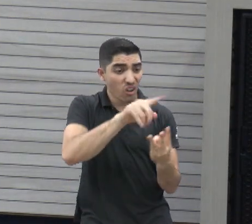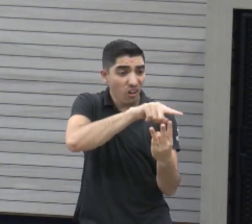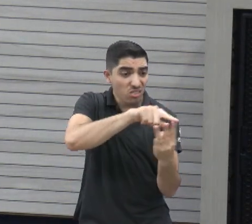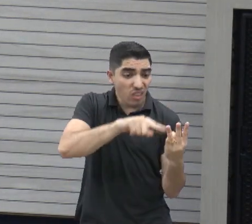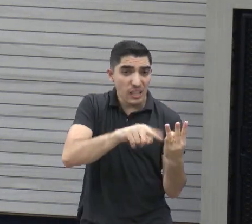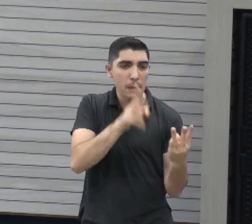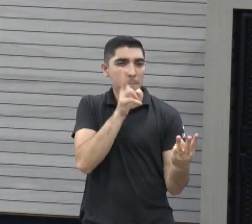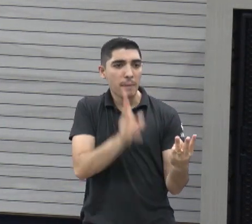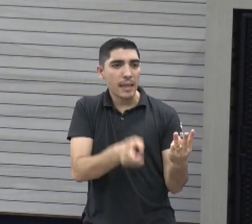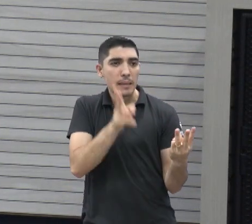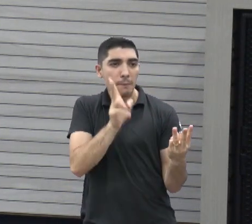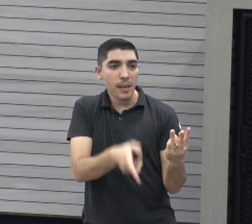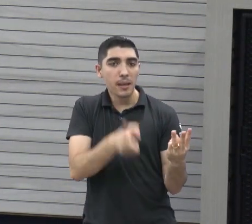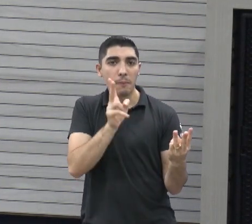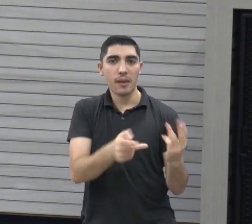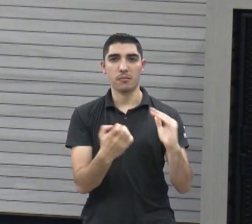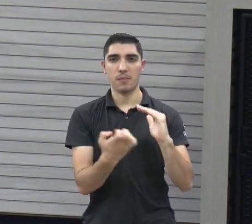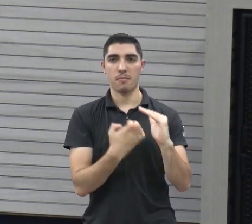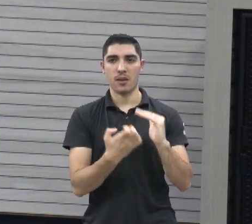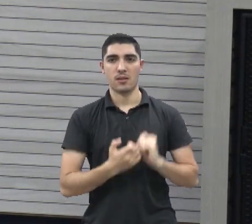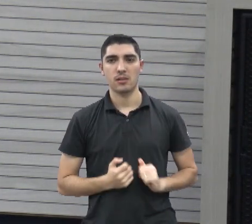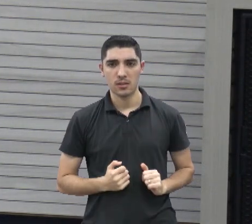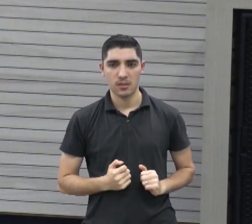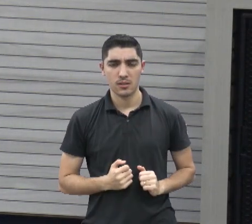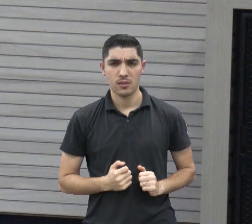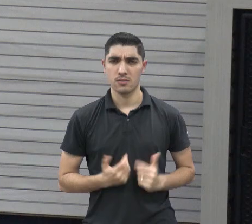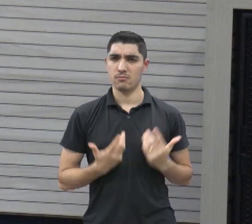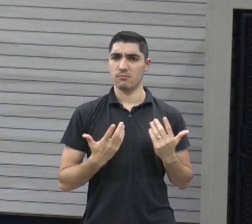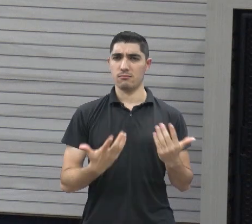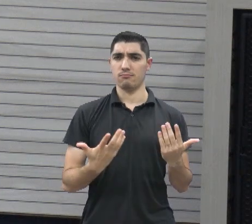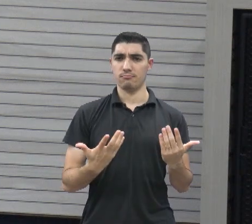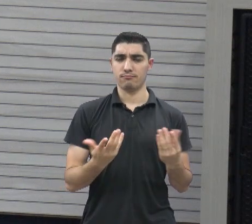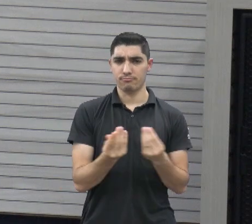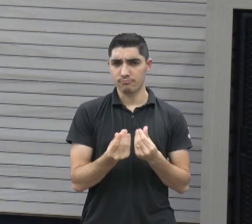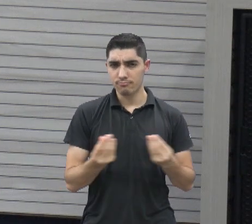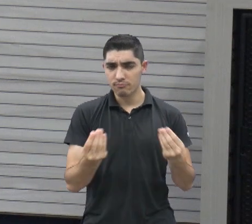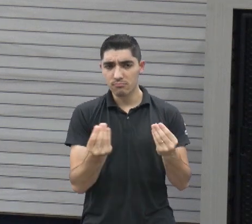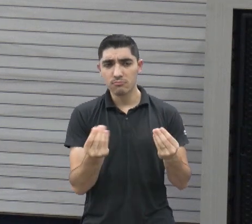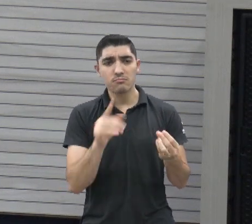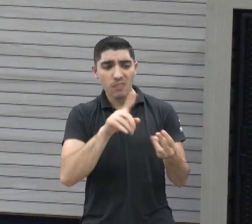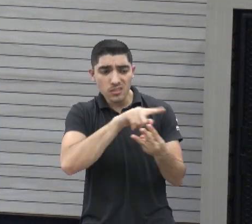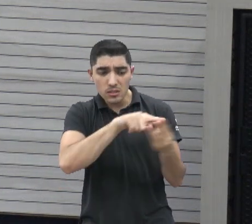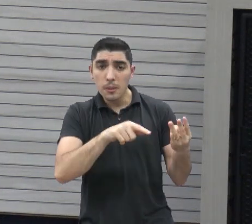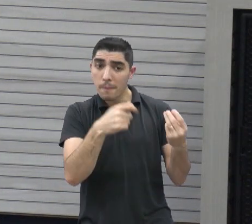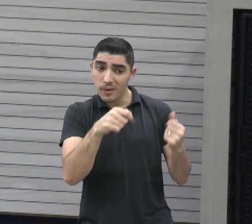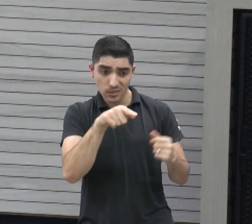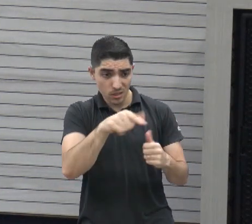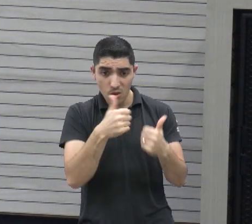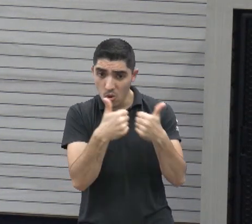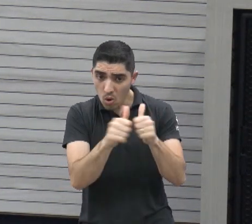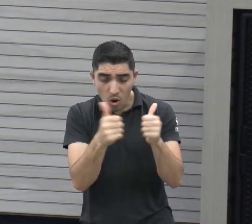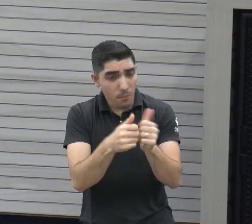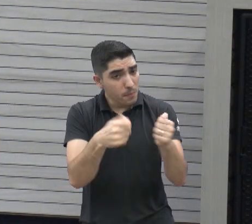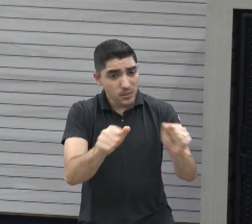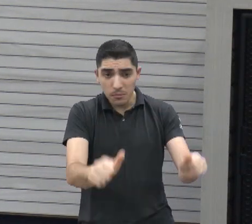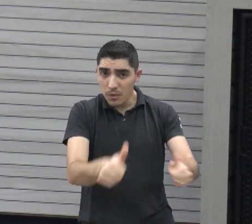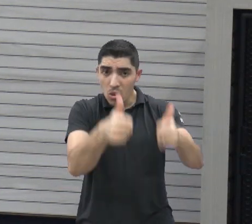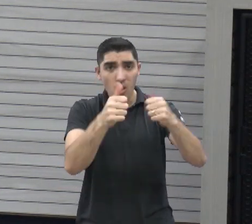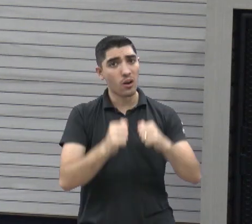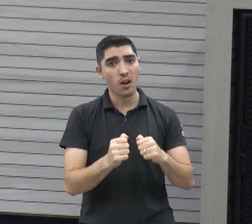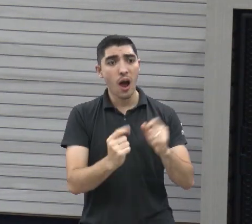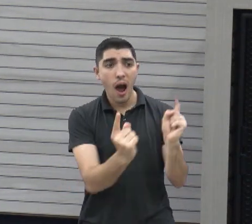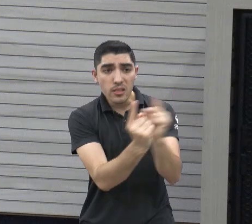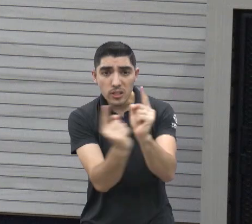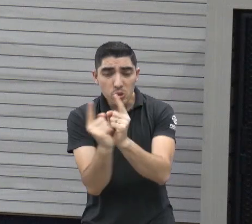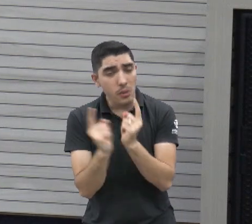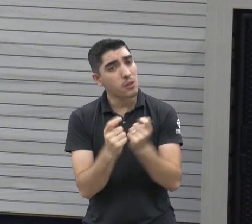estão conseguindo se manter sem a contrapartida da melhora no serviço público. Eu só acho também interessante, né,